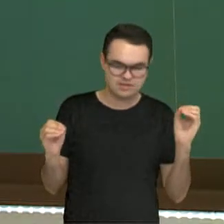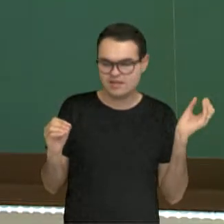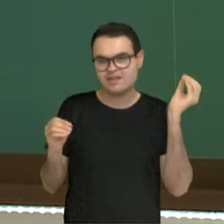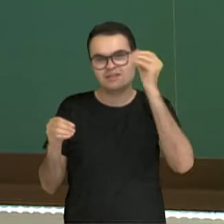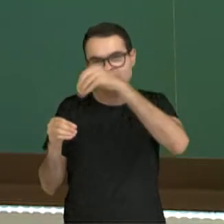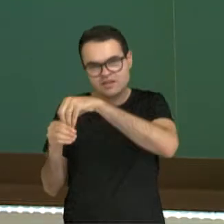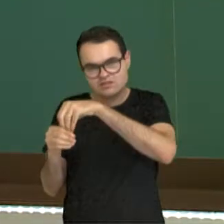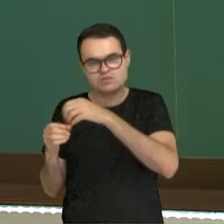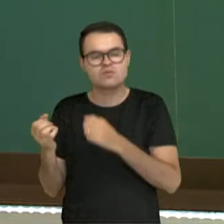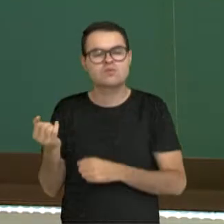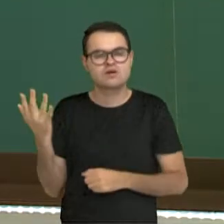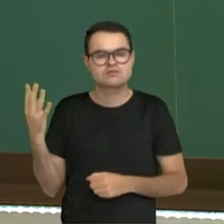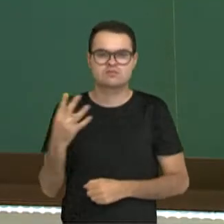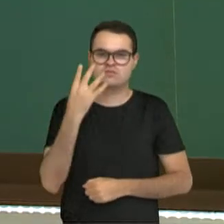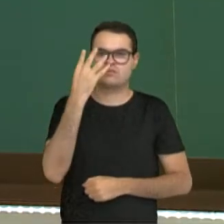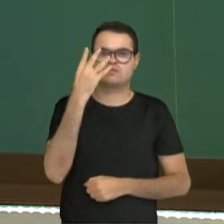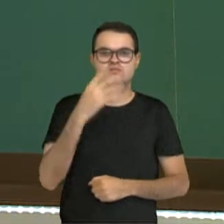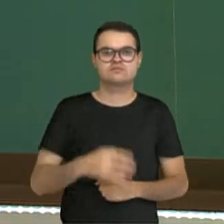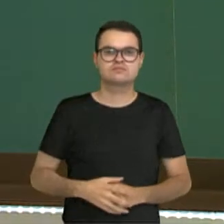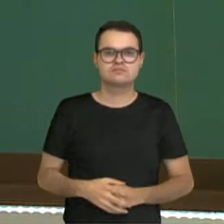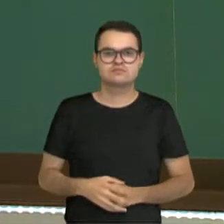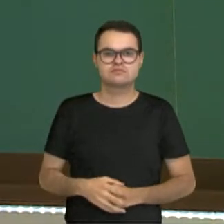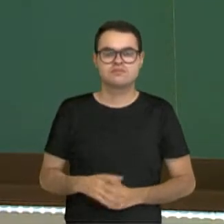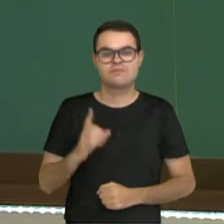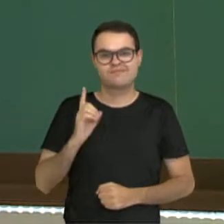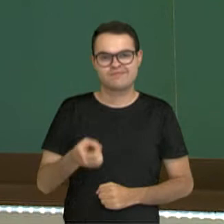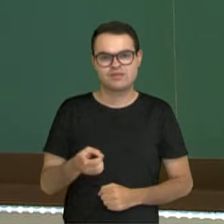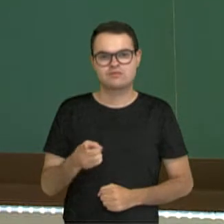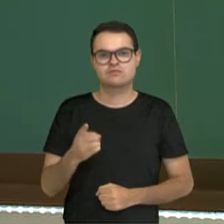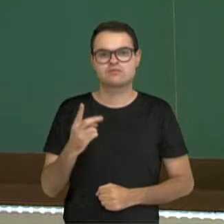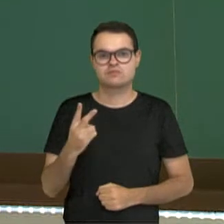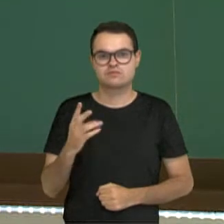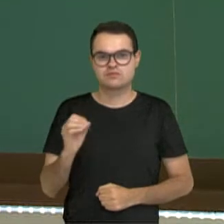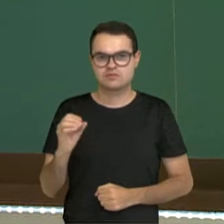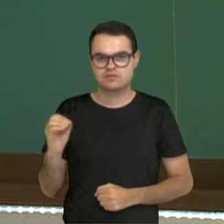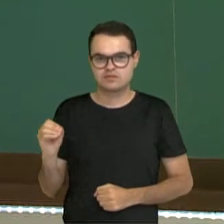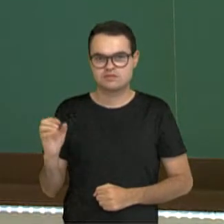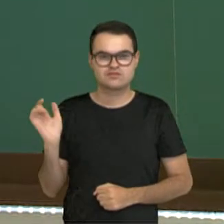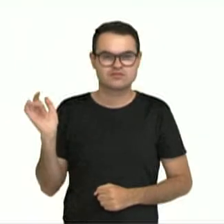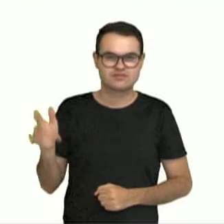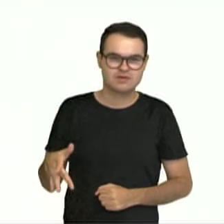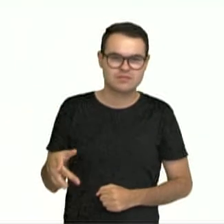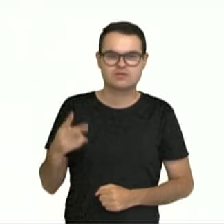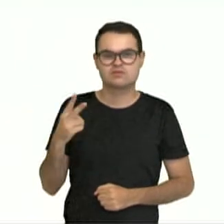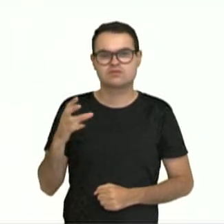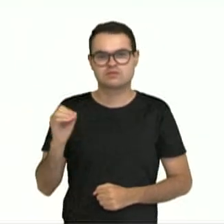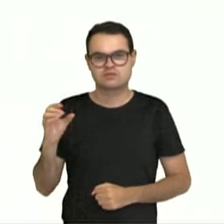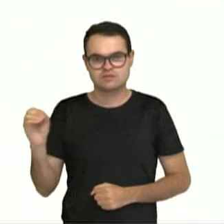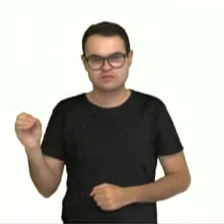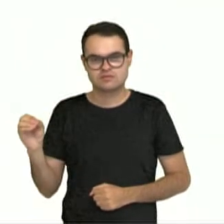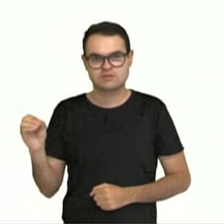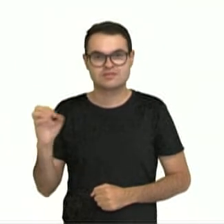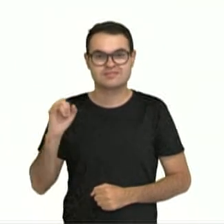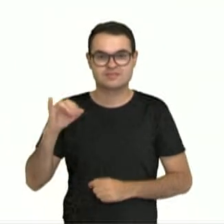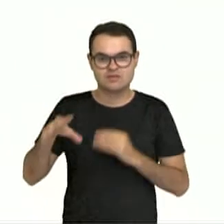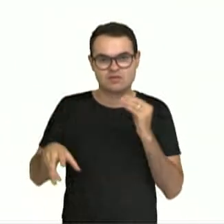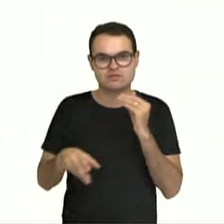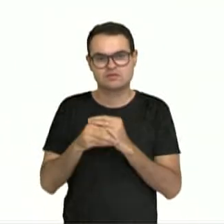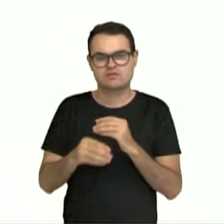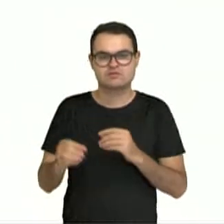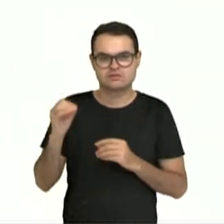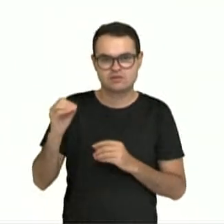desse 1.400? 4. Então, vai ficar 1.200, que sobra 200, que se eu acrescentar um